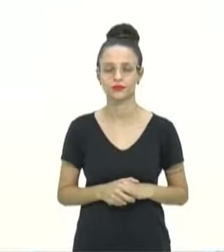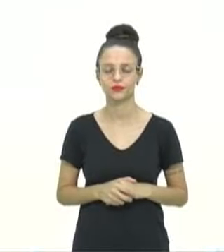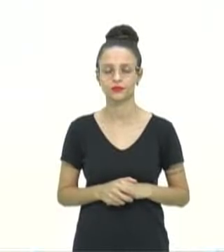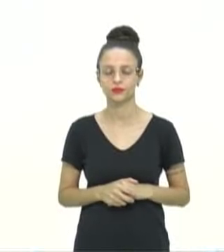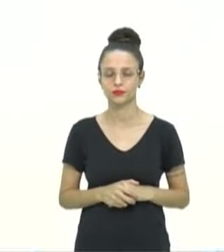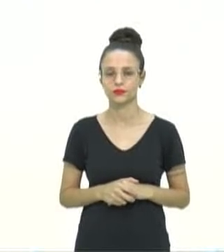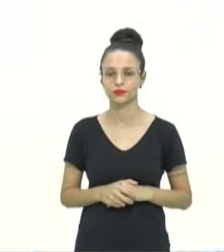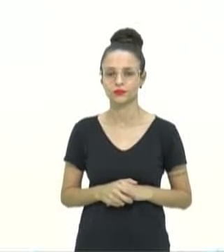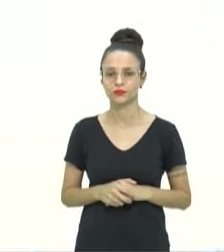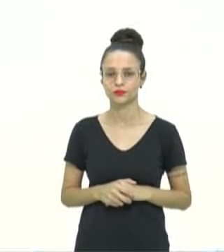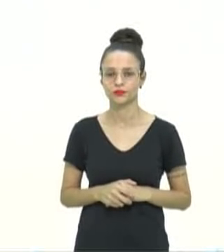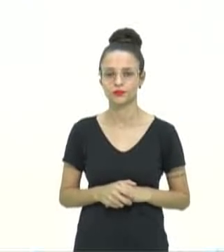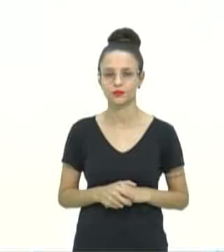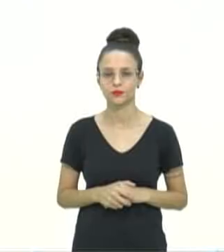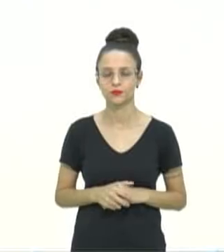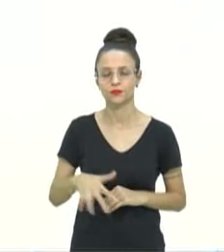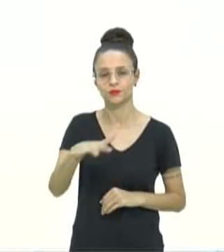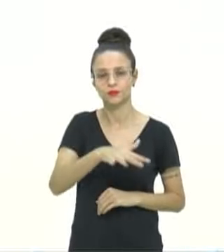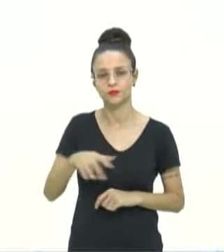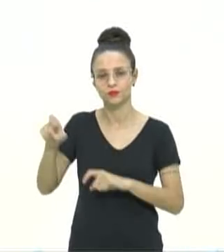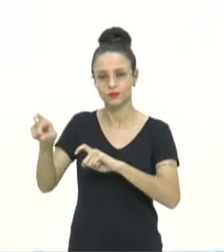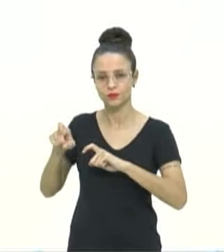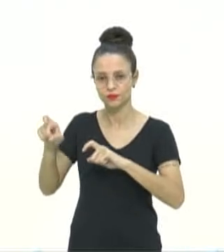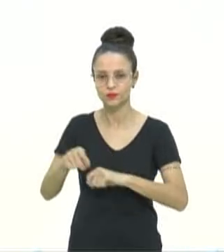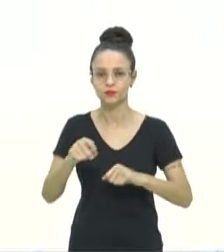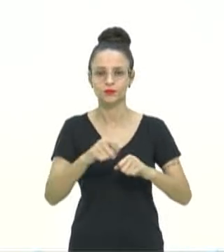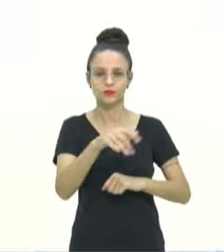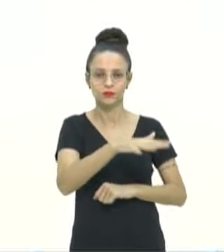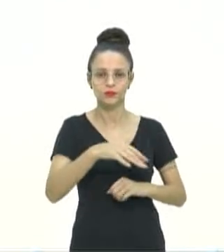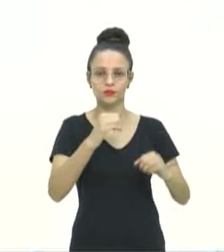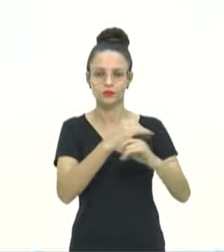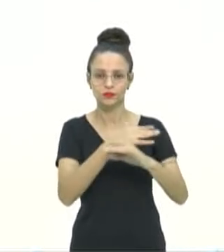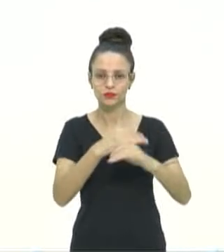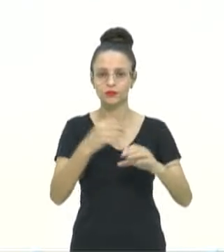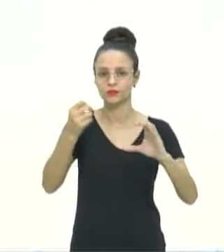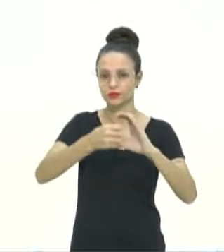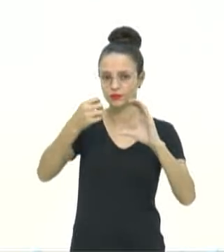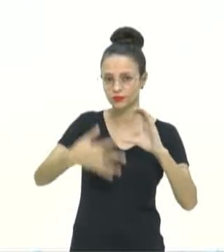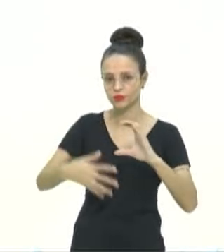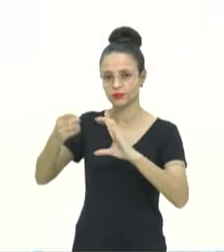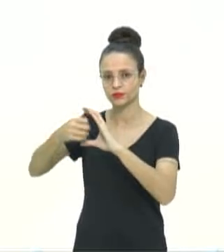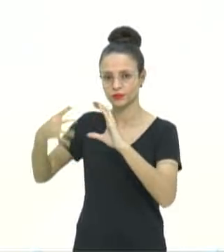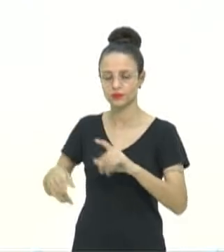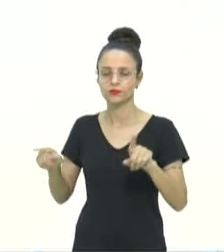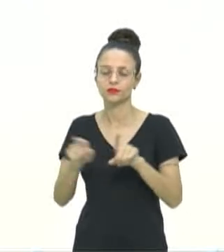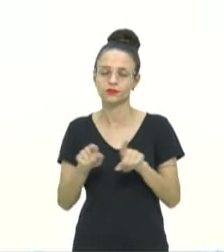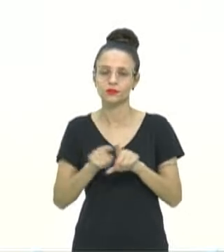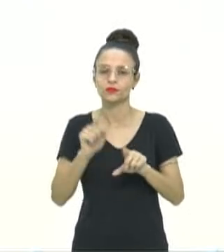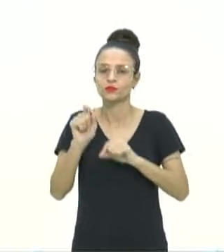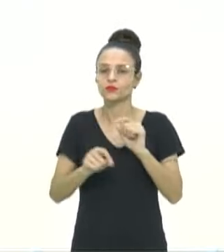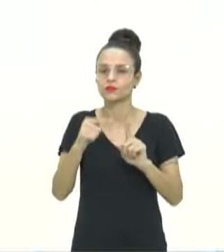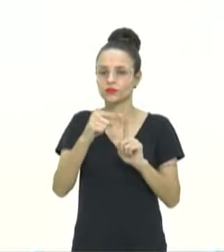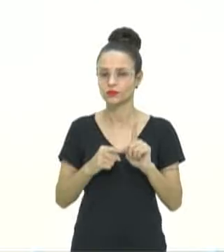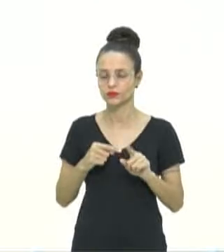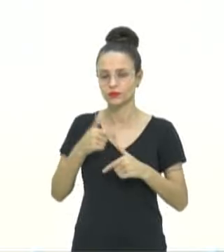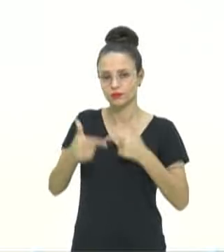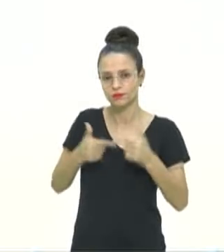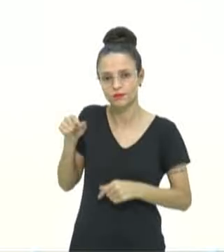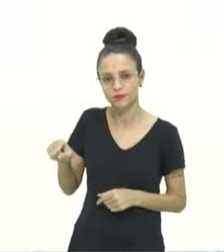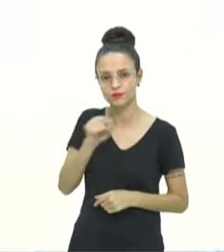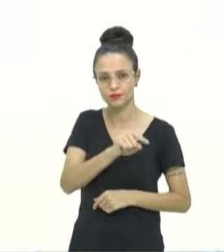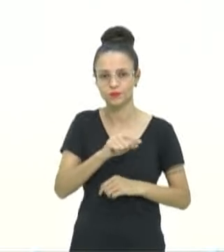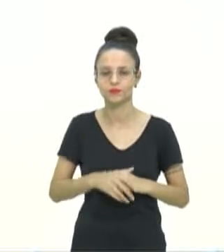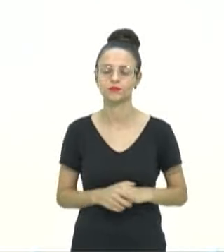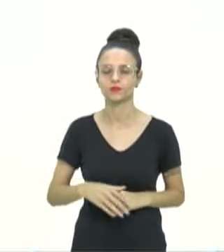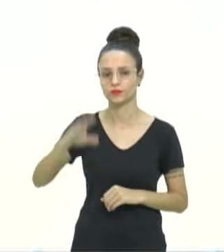E as atividades ali no espaço rural e no espaço urbano, o que caracteriza também esses espaços são os tipos de atividades.